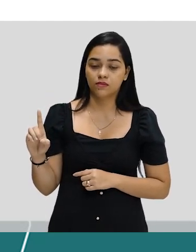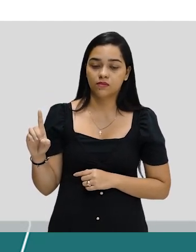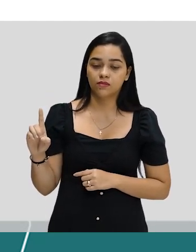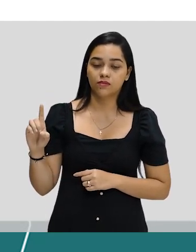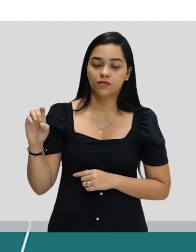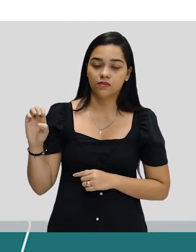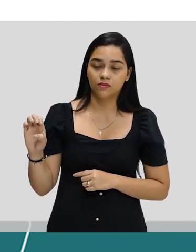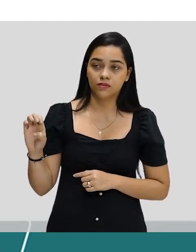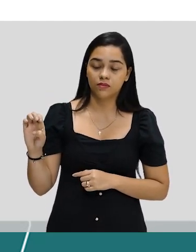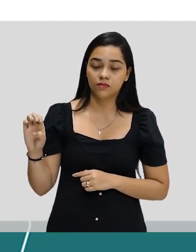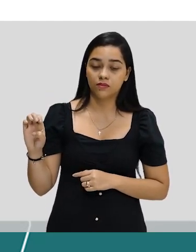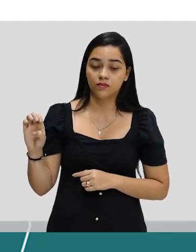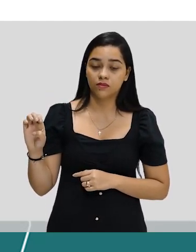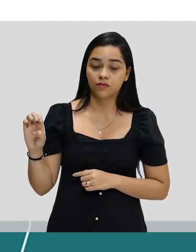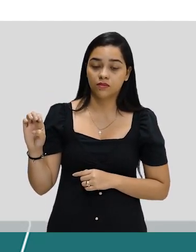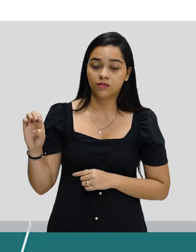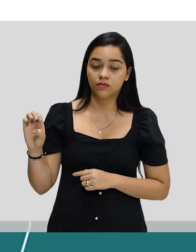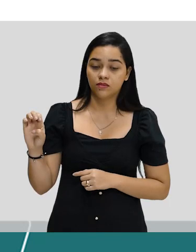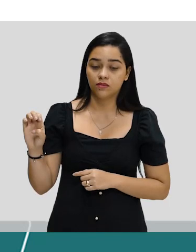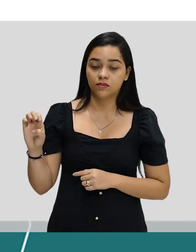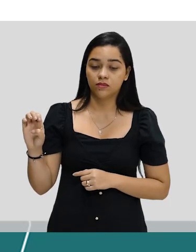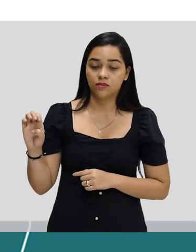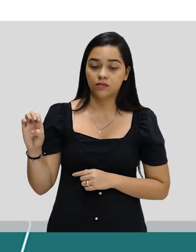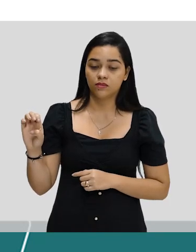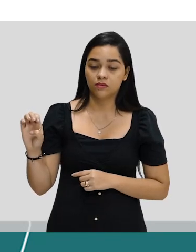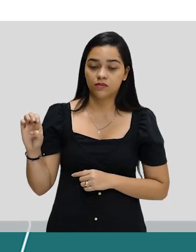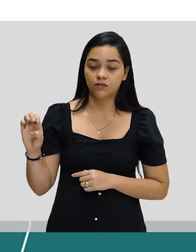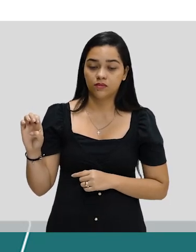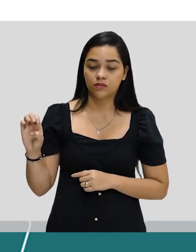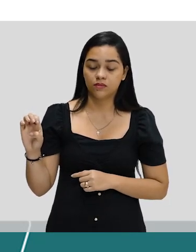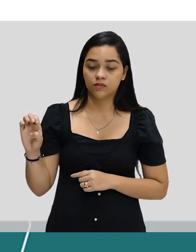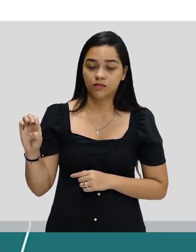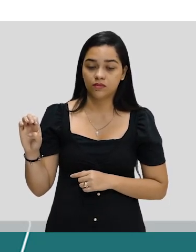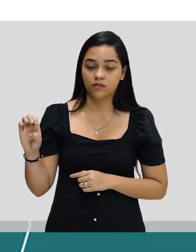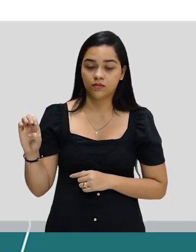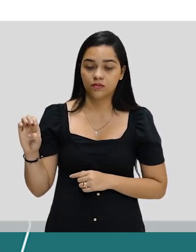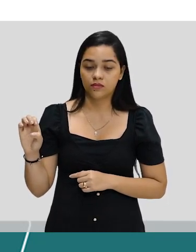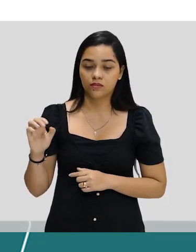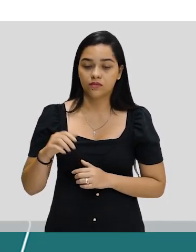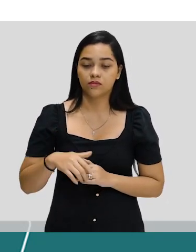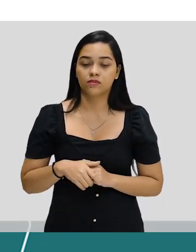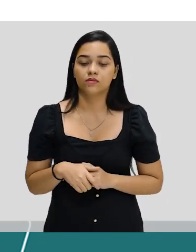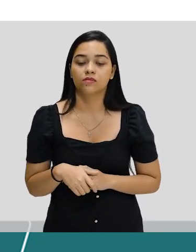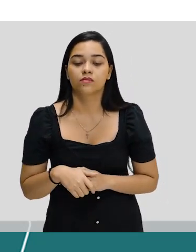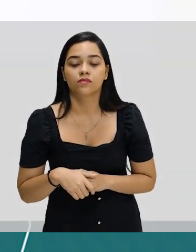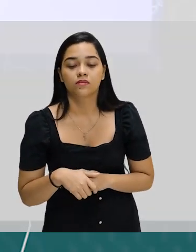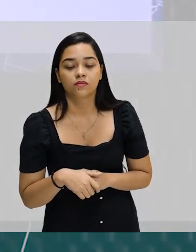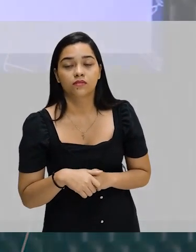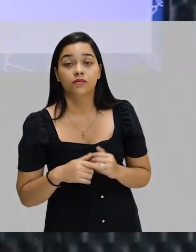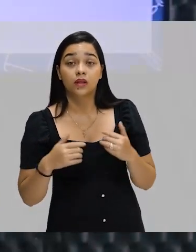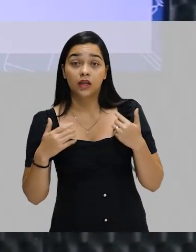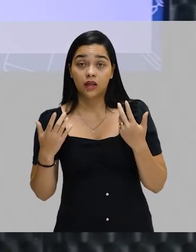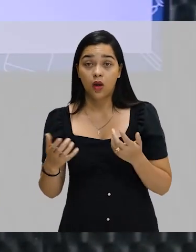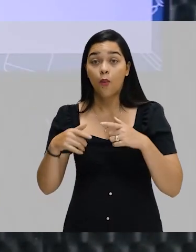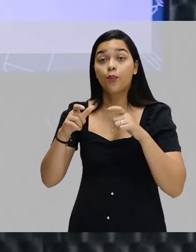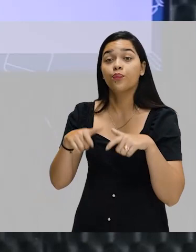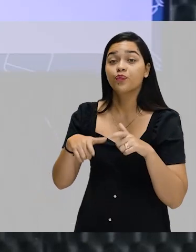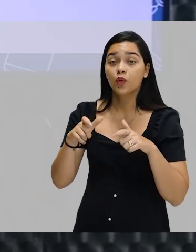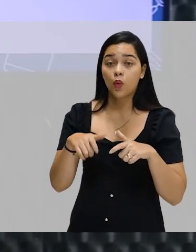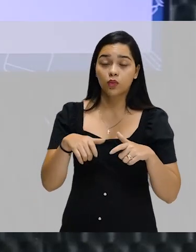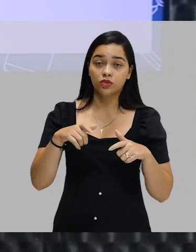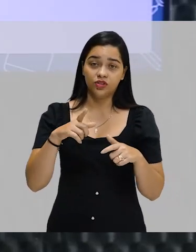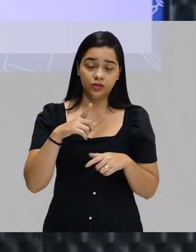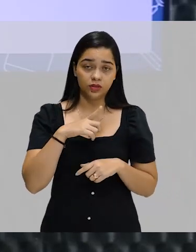1,5 metros, no caso de tecido, né? E descobri o meio de acertar, tá? Então, onde